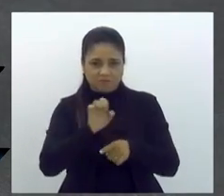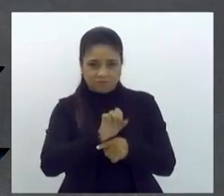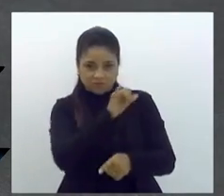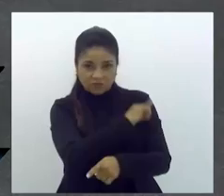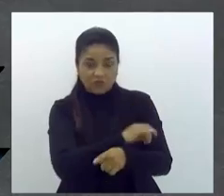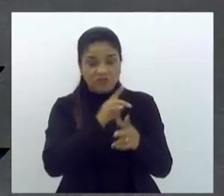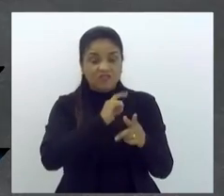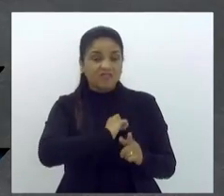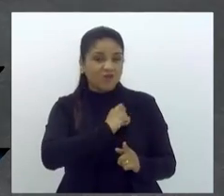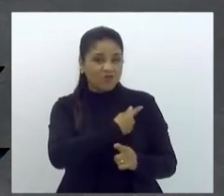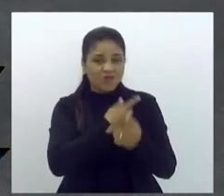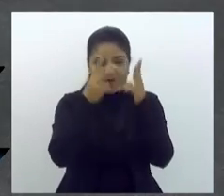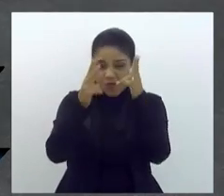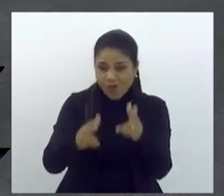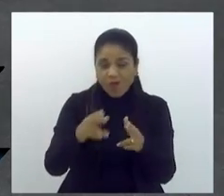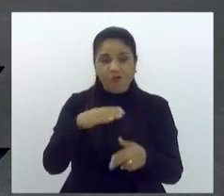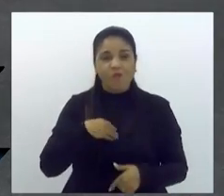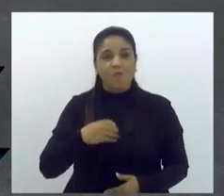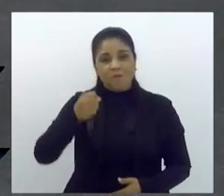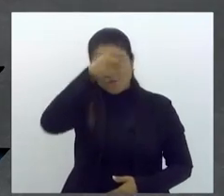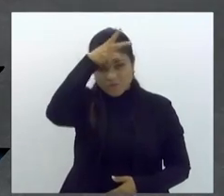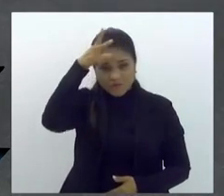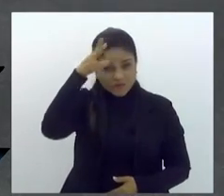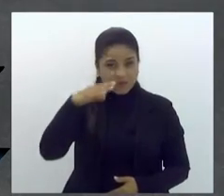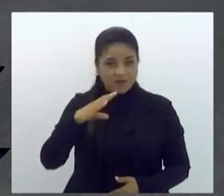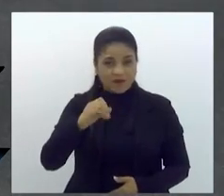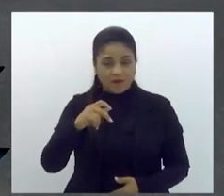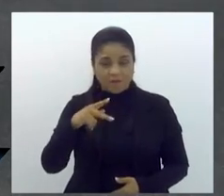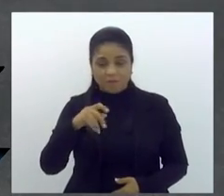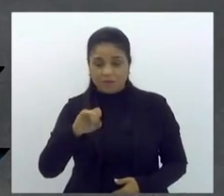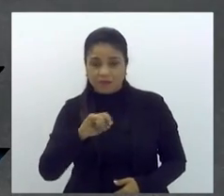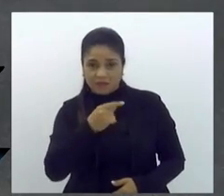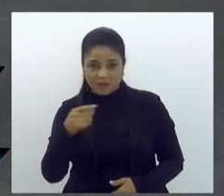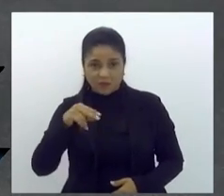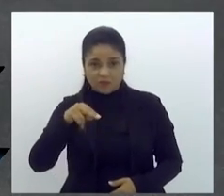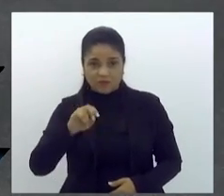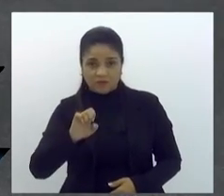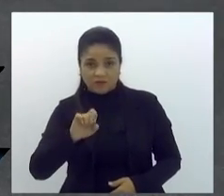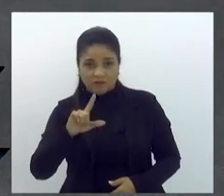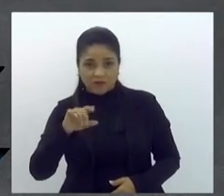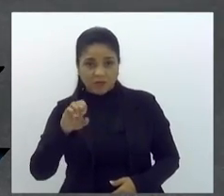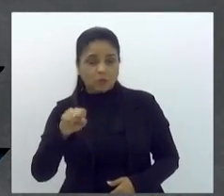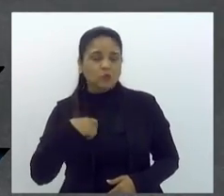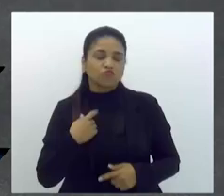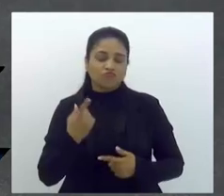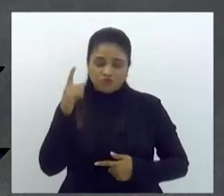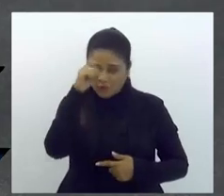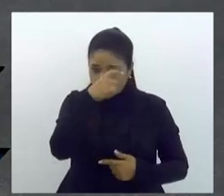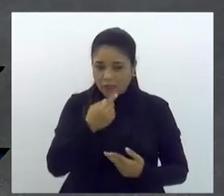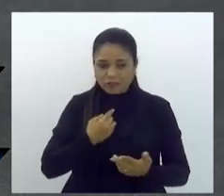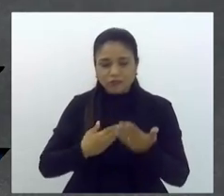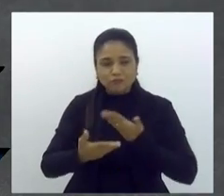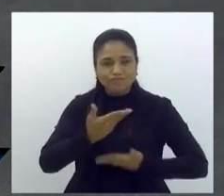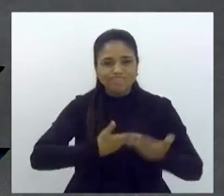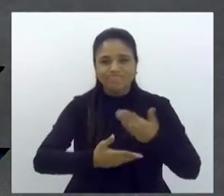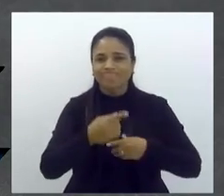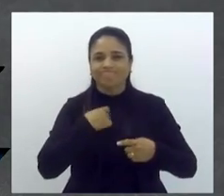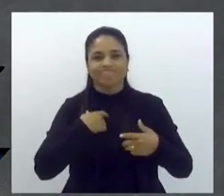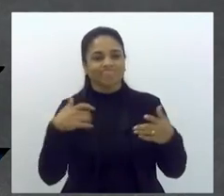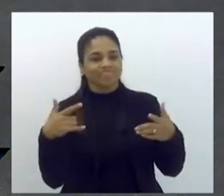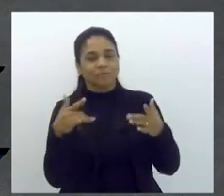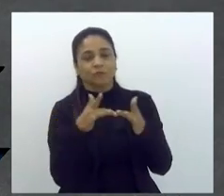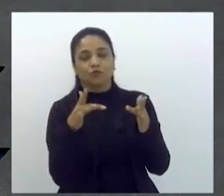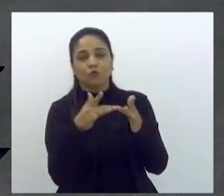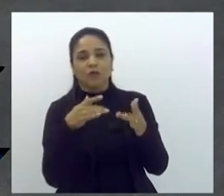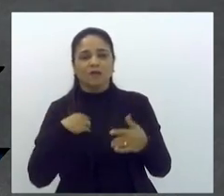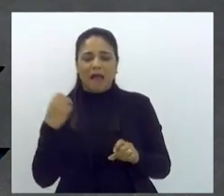Prefeito Capitão Nelson volta e meia tem contra dificuldade no relacionamento com a Ênio um atraso na entrega